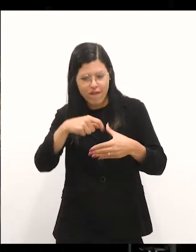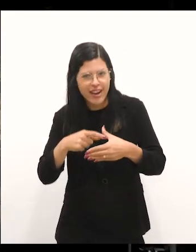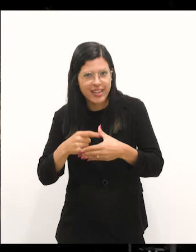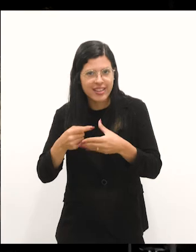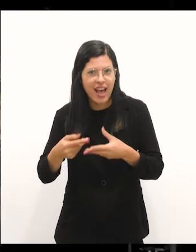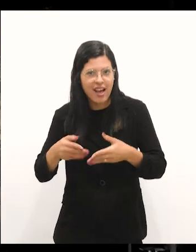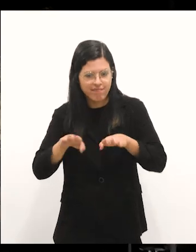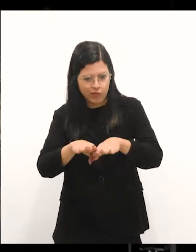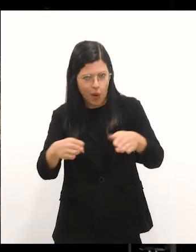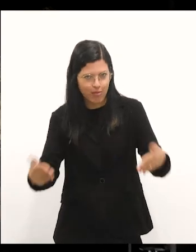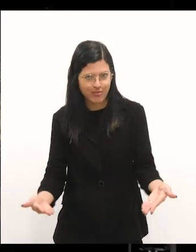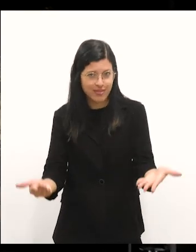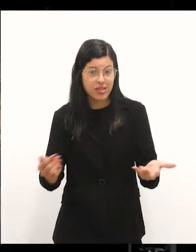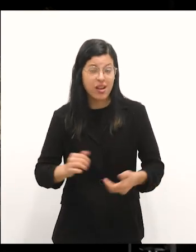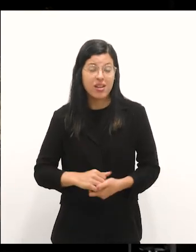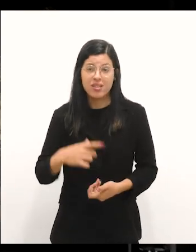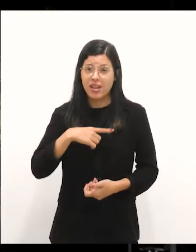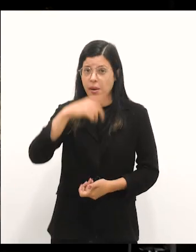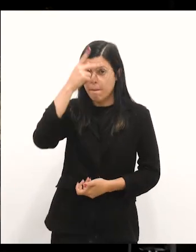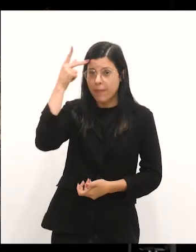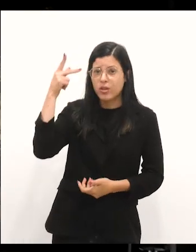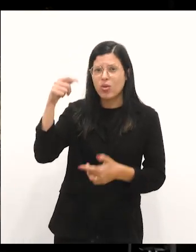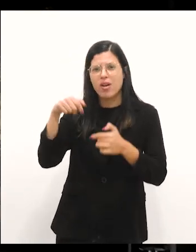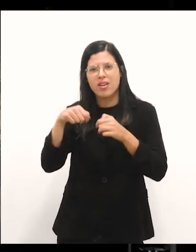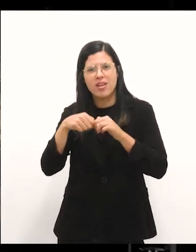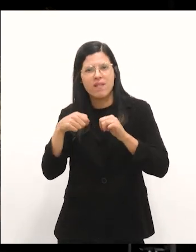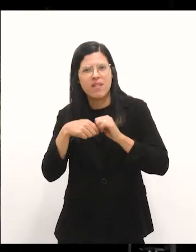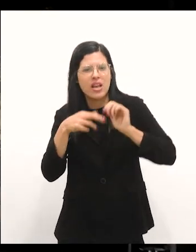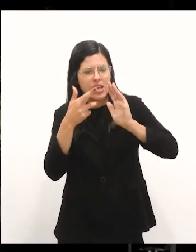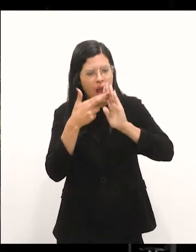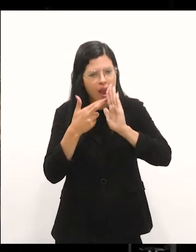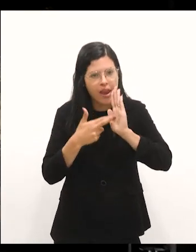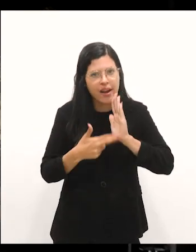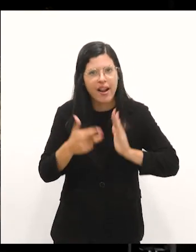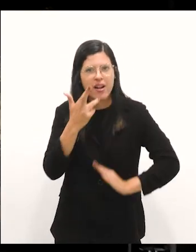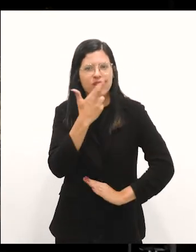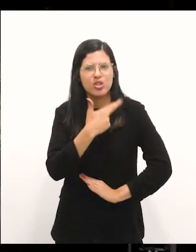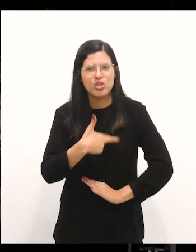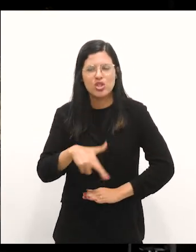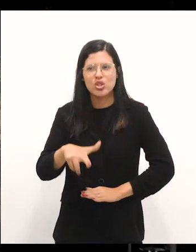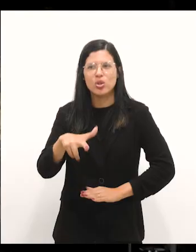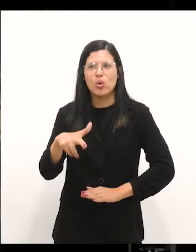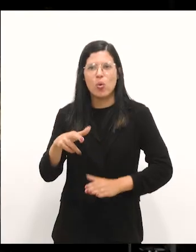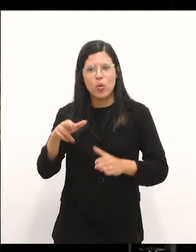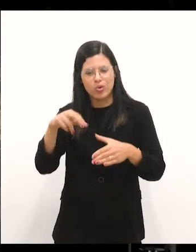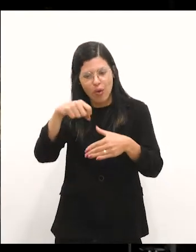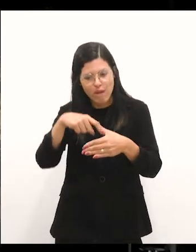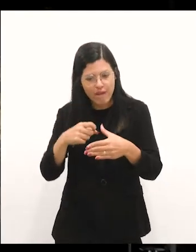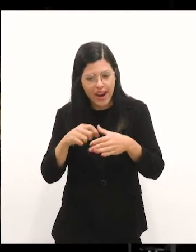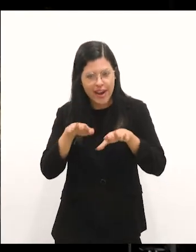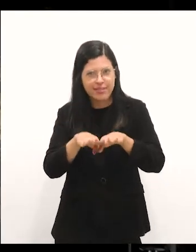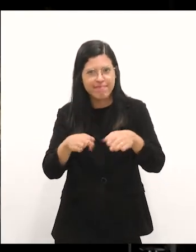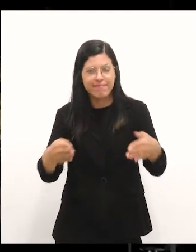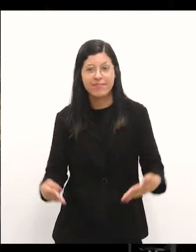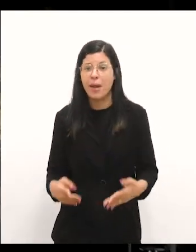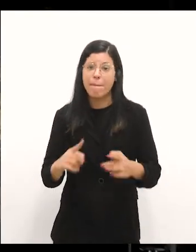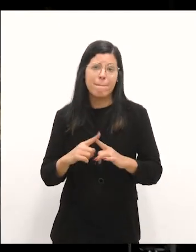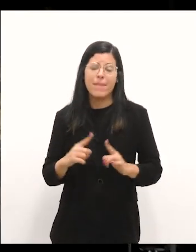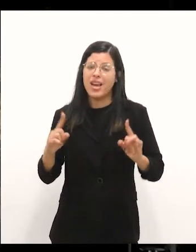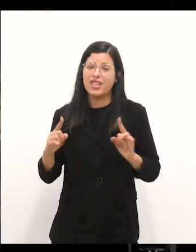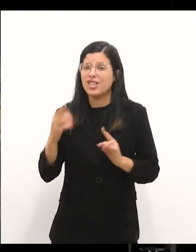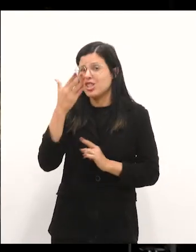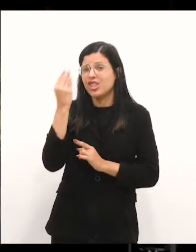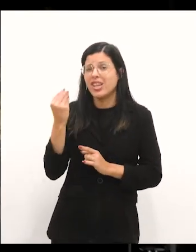muita gente que vai levar a oferta para o altar, que é dito religioso, que faz os seus preceitos, as coisas,